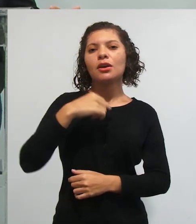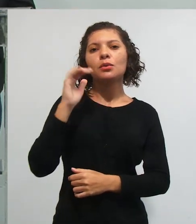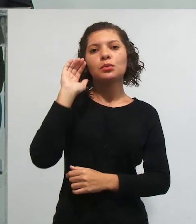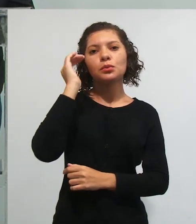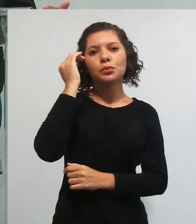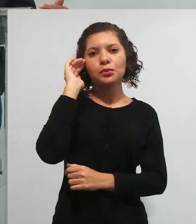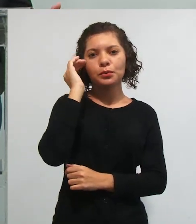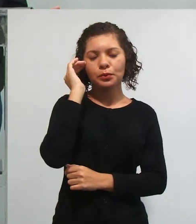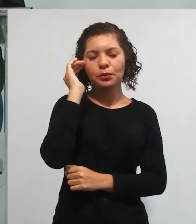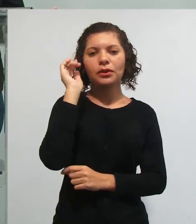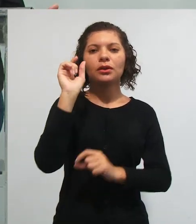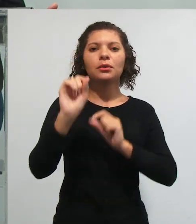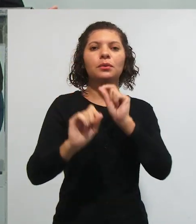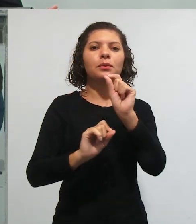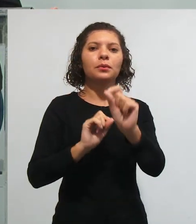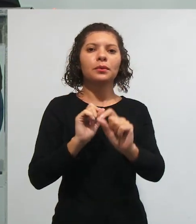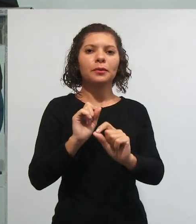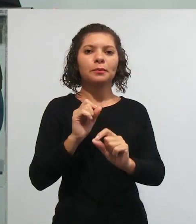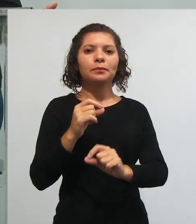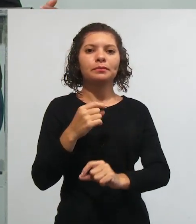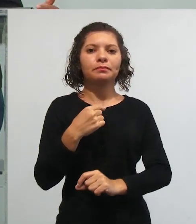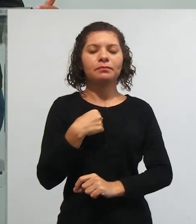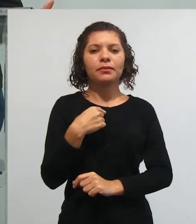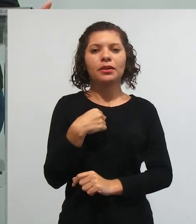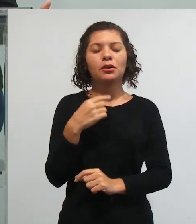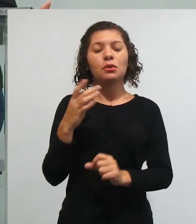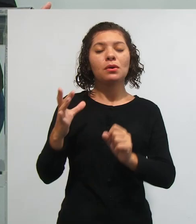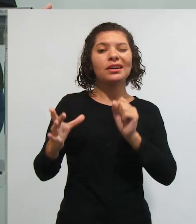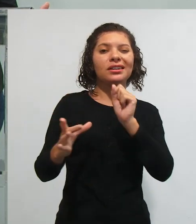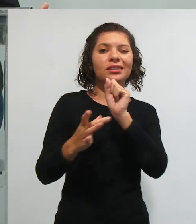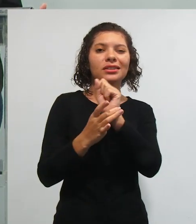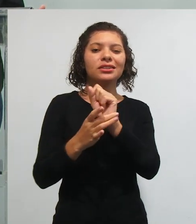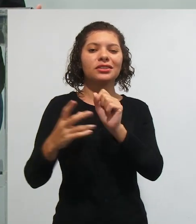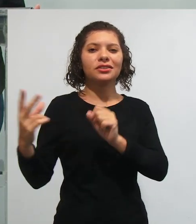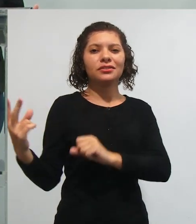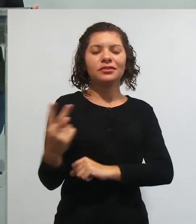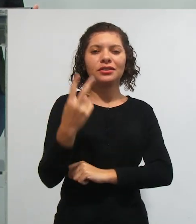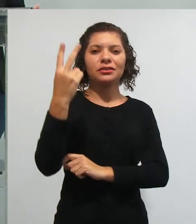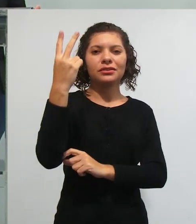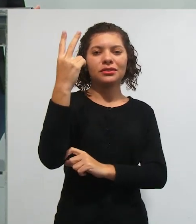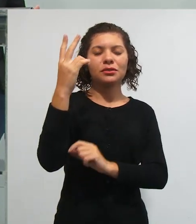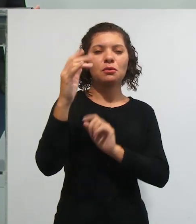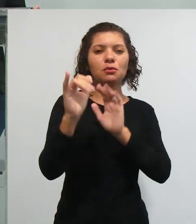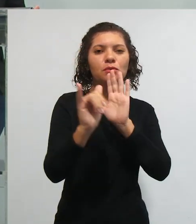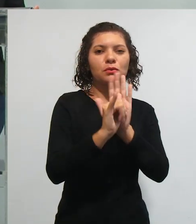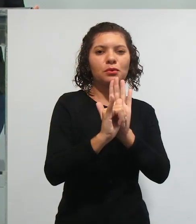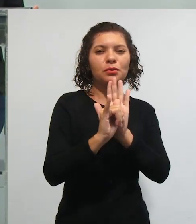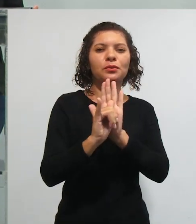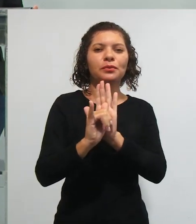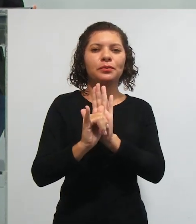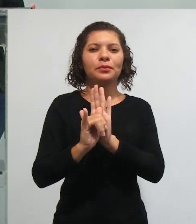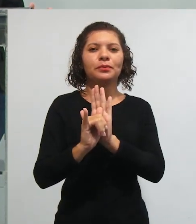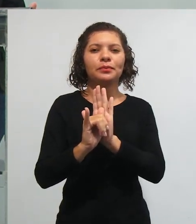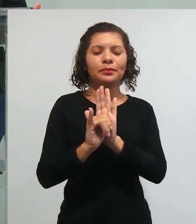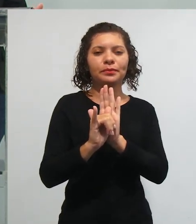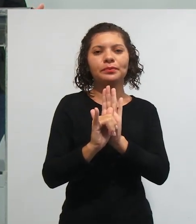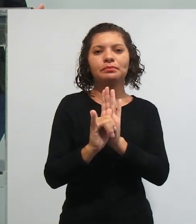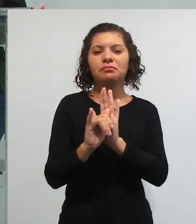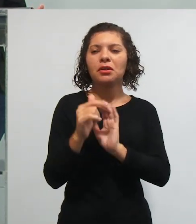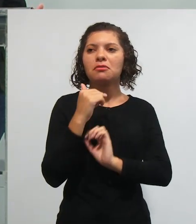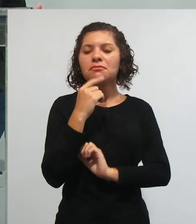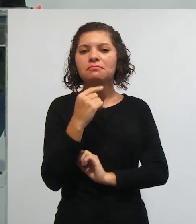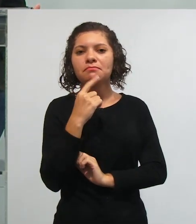compreender a diferença é primordial para que eu consiga garantir a valorização dessas identidades não há como eu